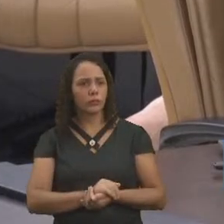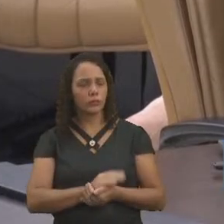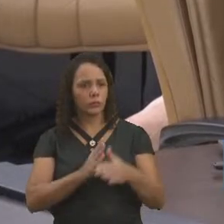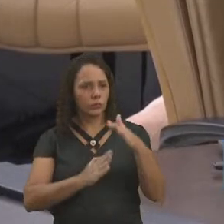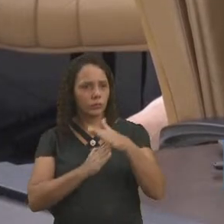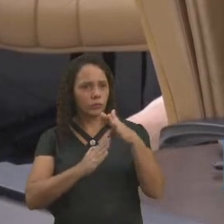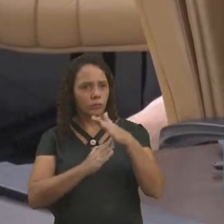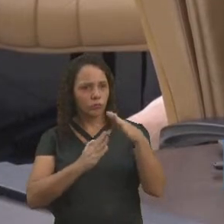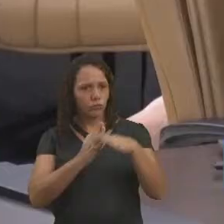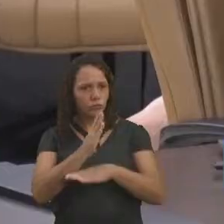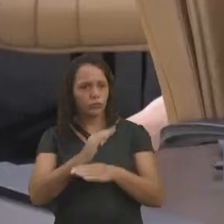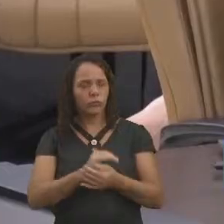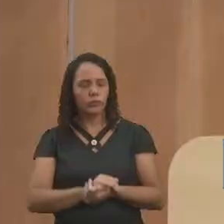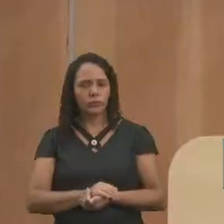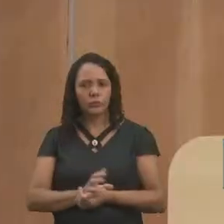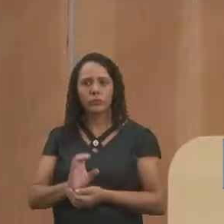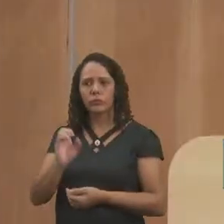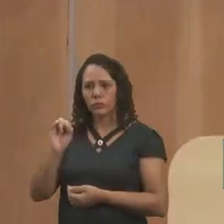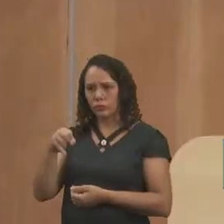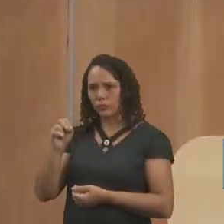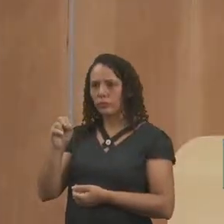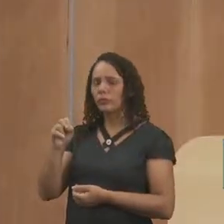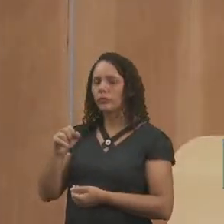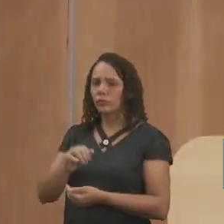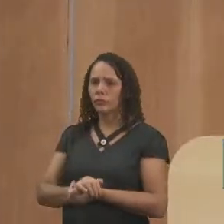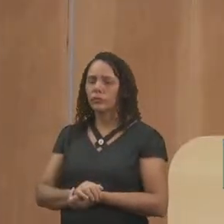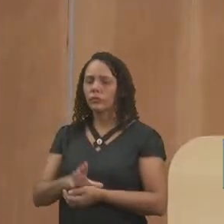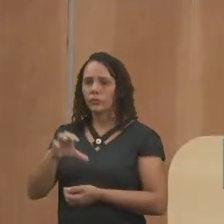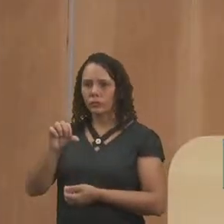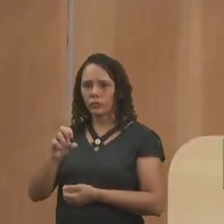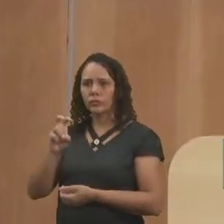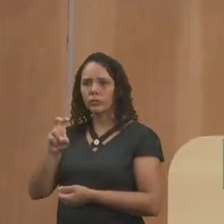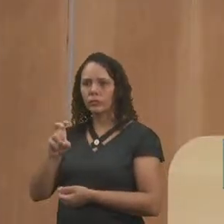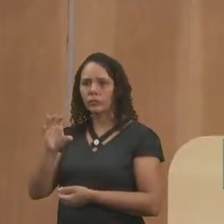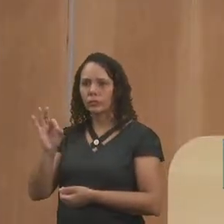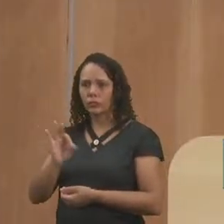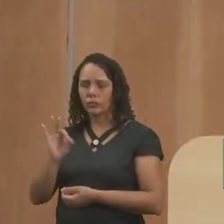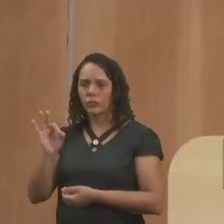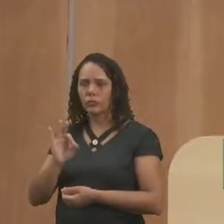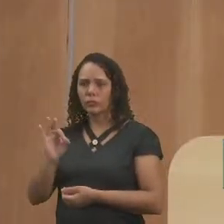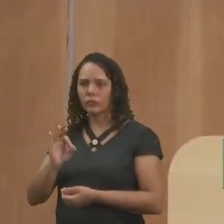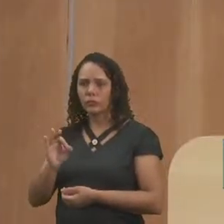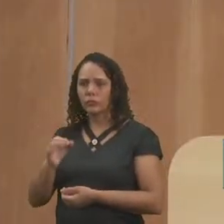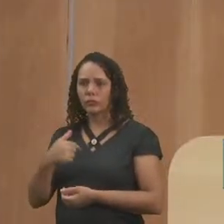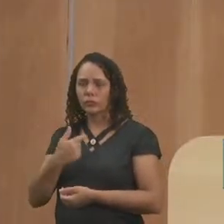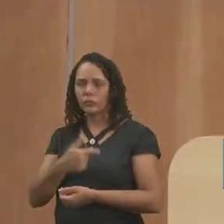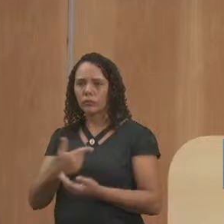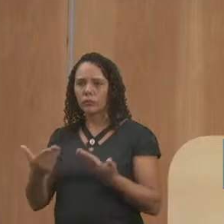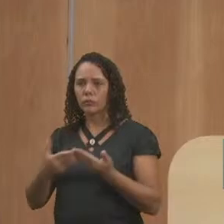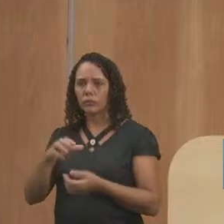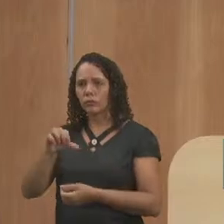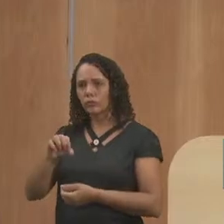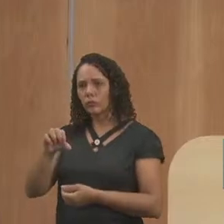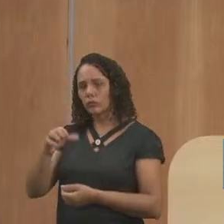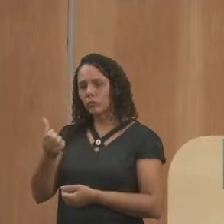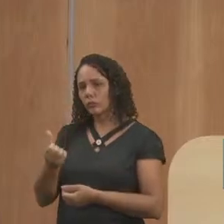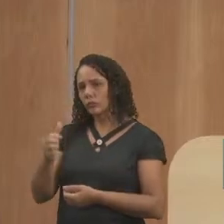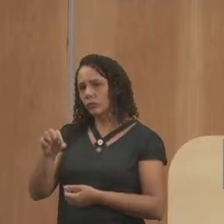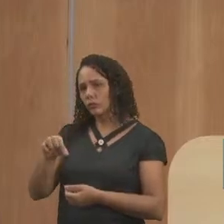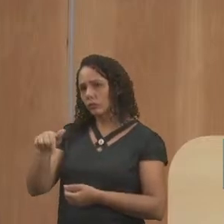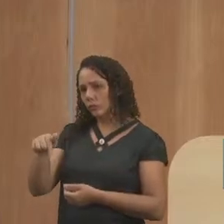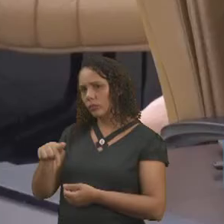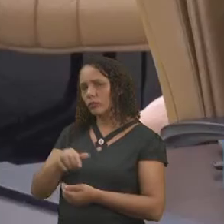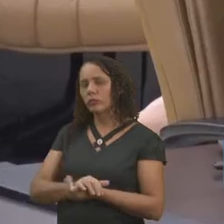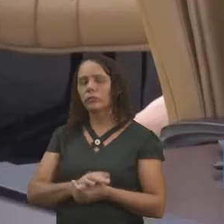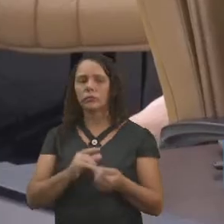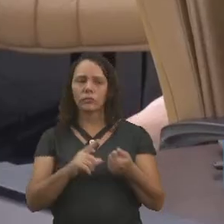O limite prudencial do artigo 167A é 95%, atualmente estamos em 96% ou 97%, se eu não me engano. O